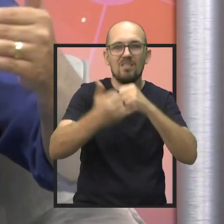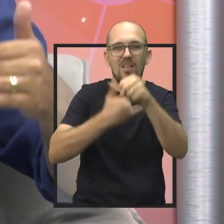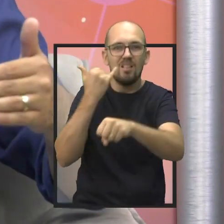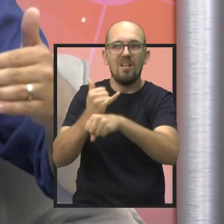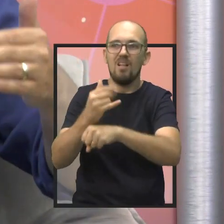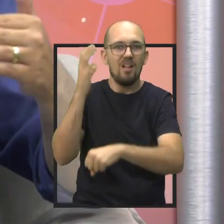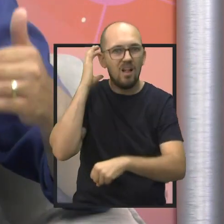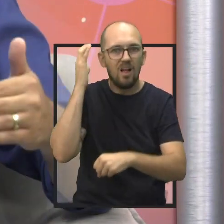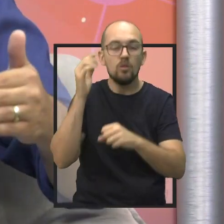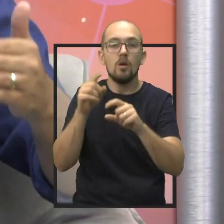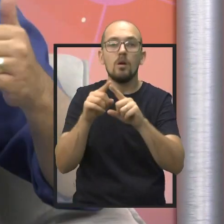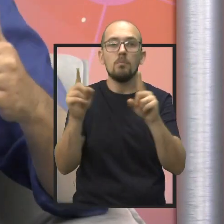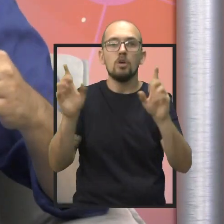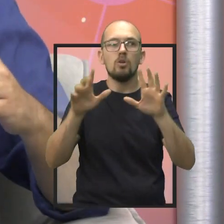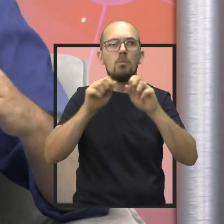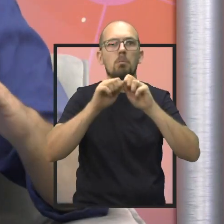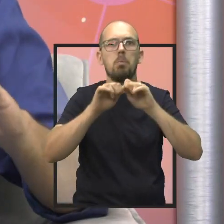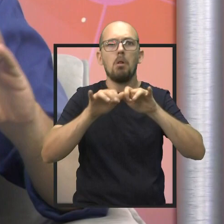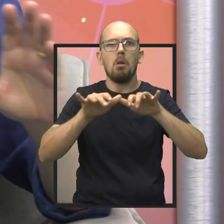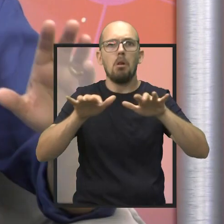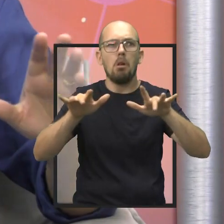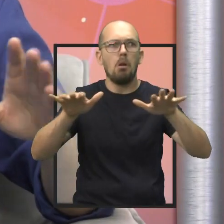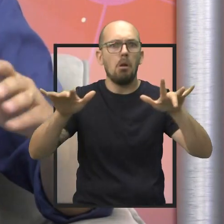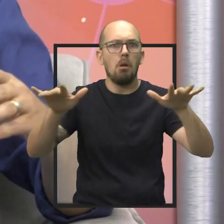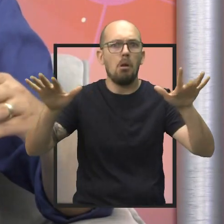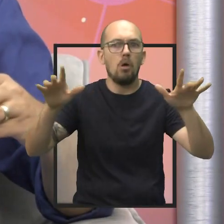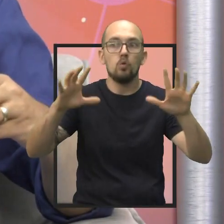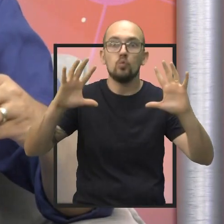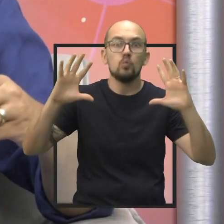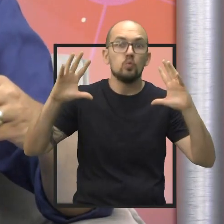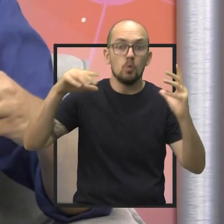que quando a informação ela já fica meio que